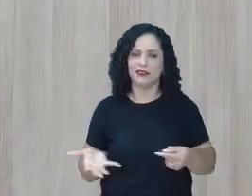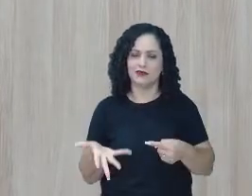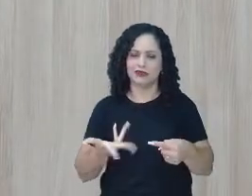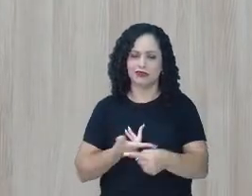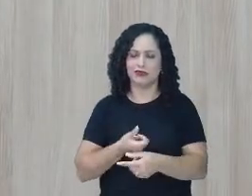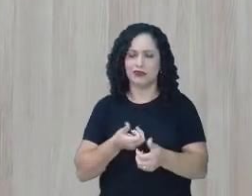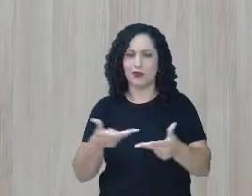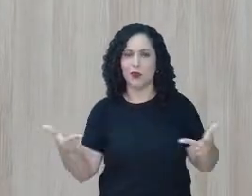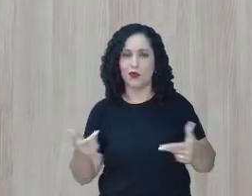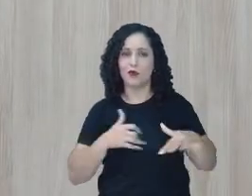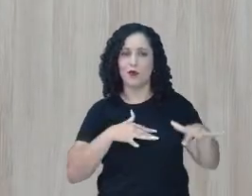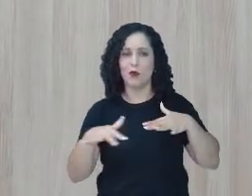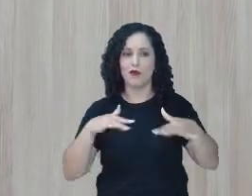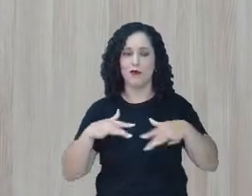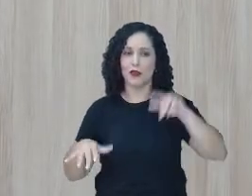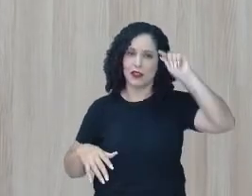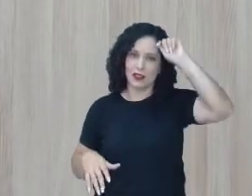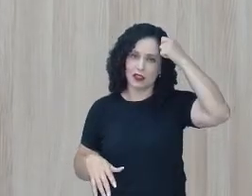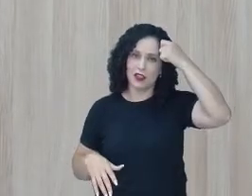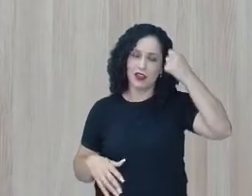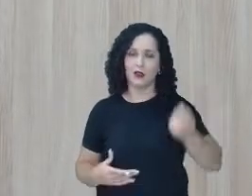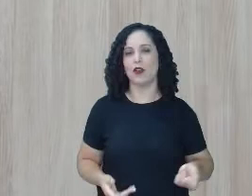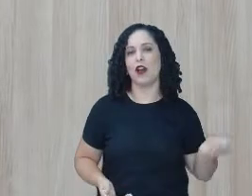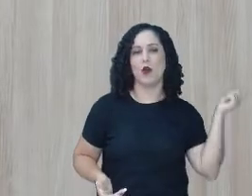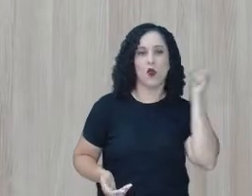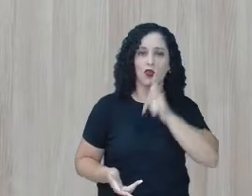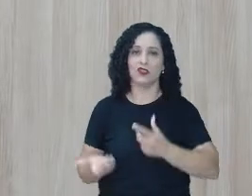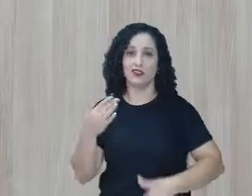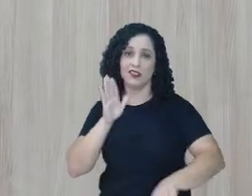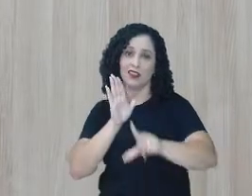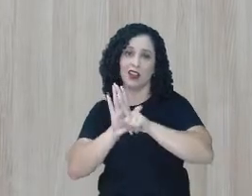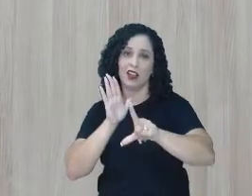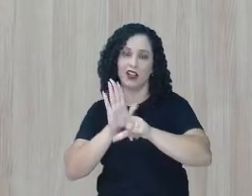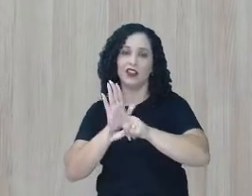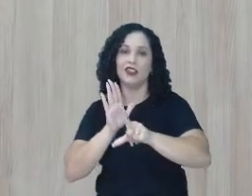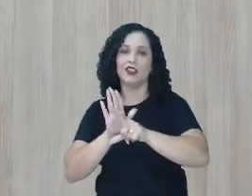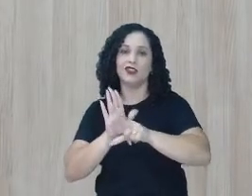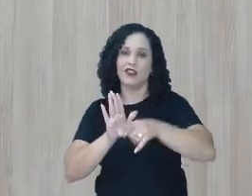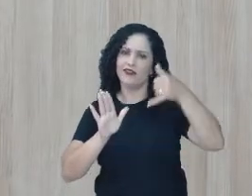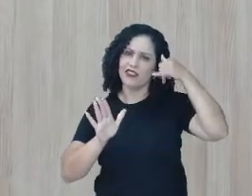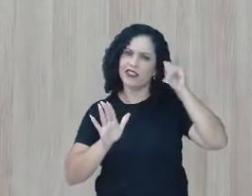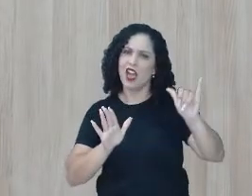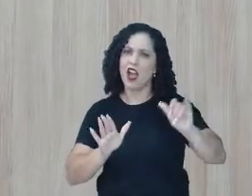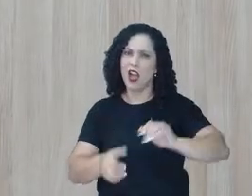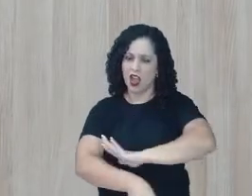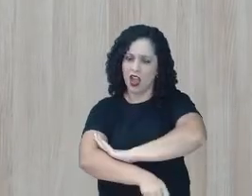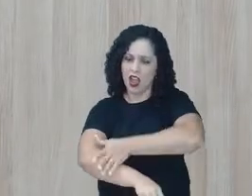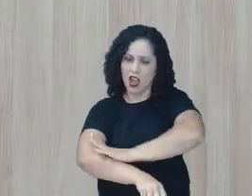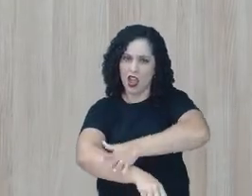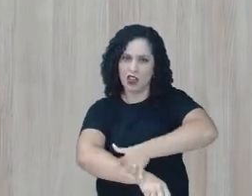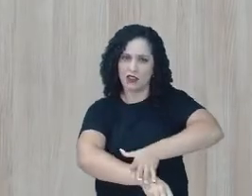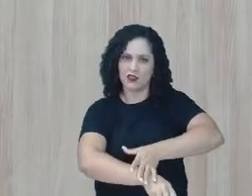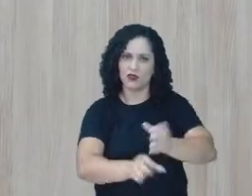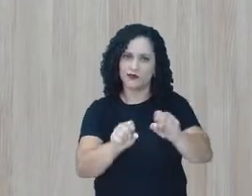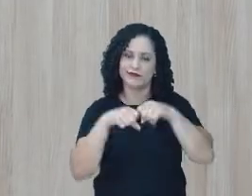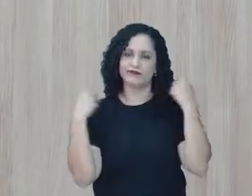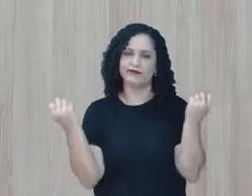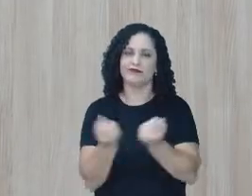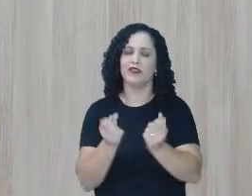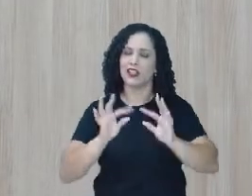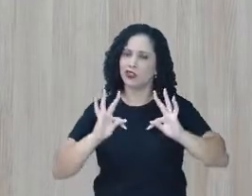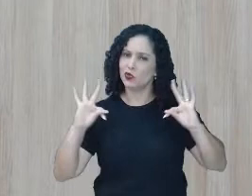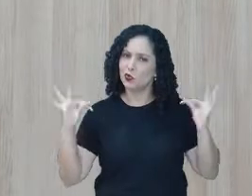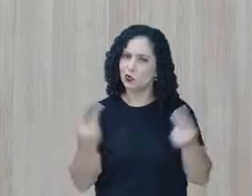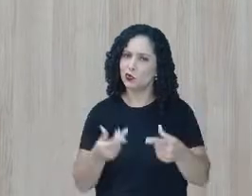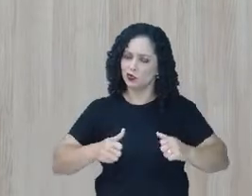coisas, o movimento negro, a conquista de leis que combatem de fato o racismo na nossa sociedade, então tudo isso está presente